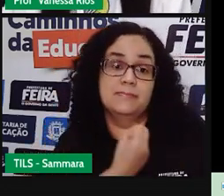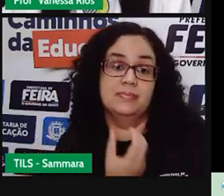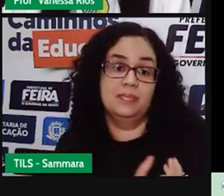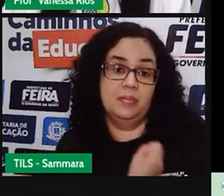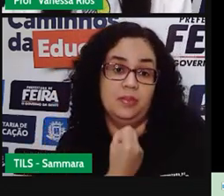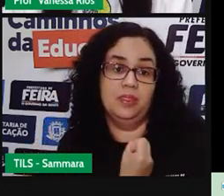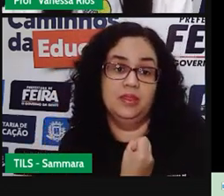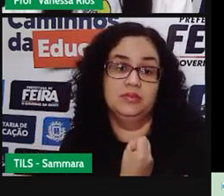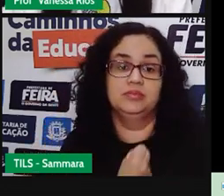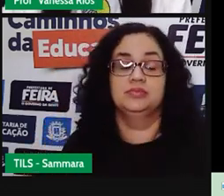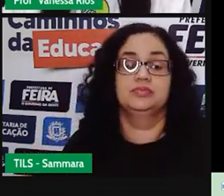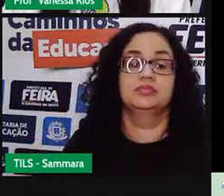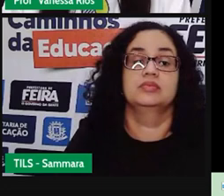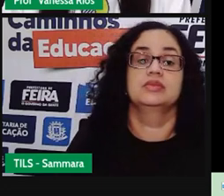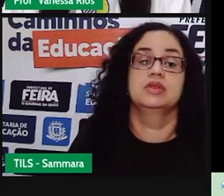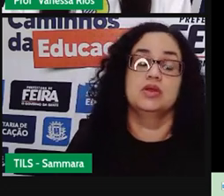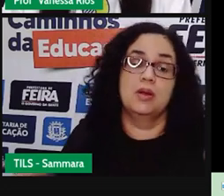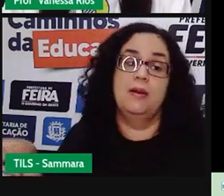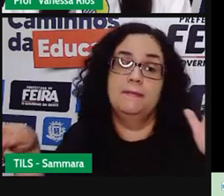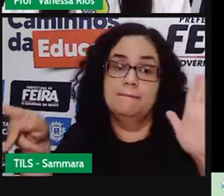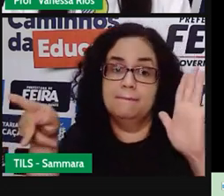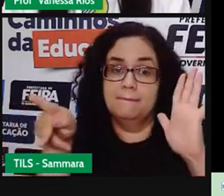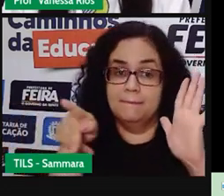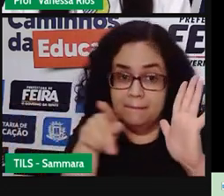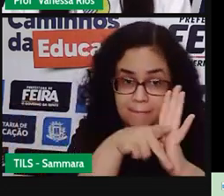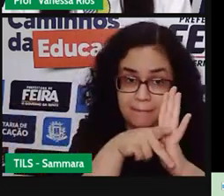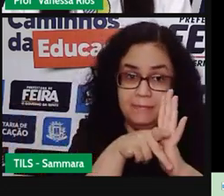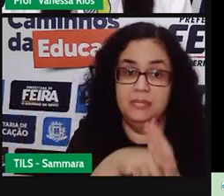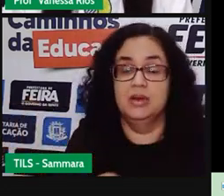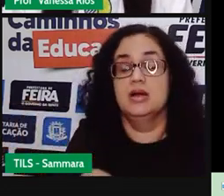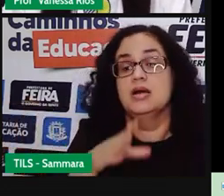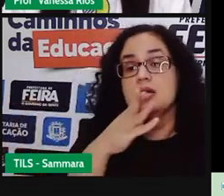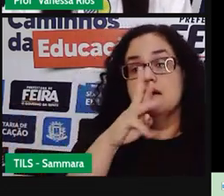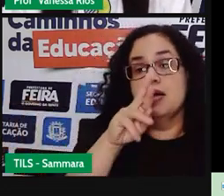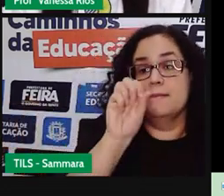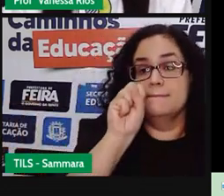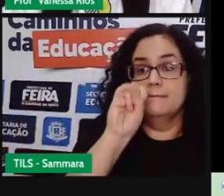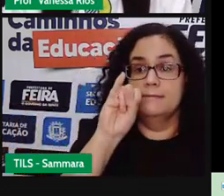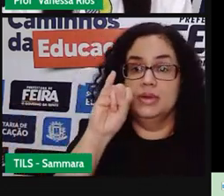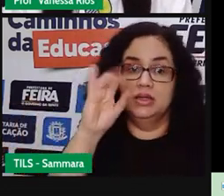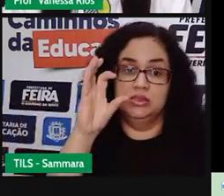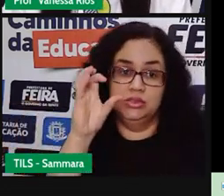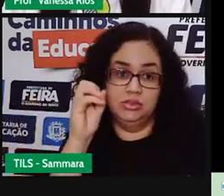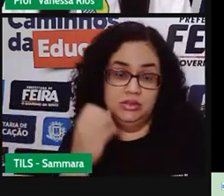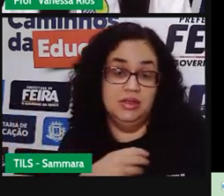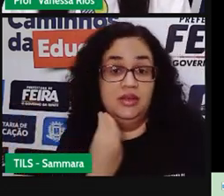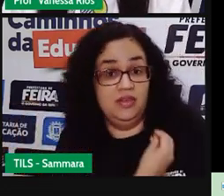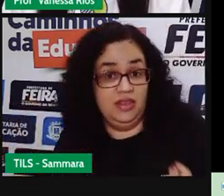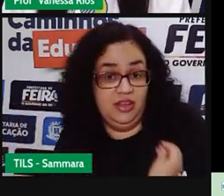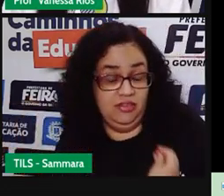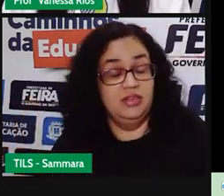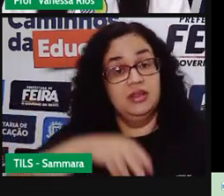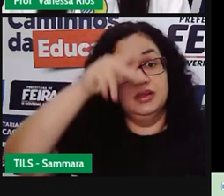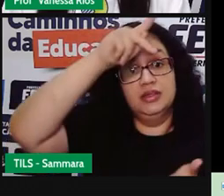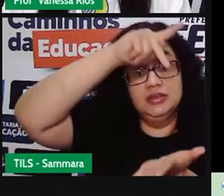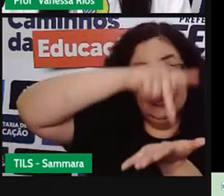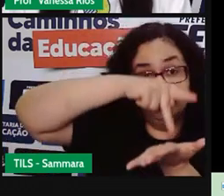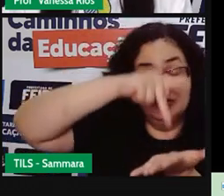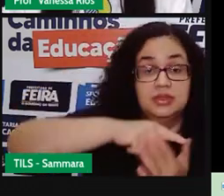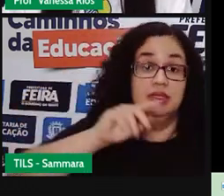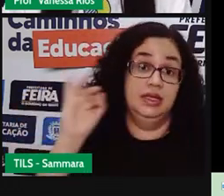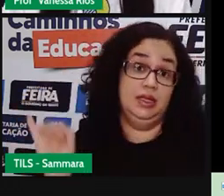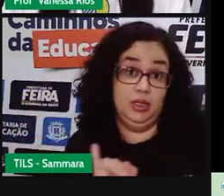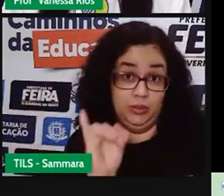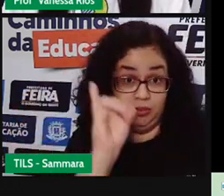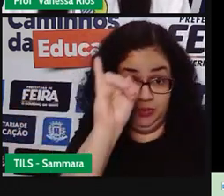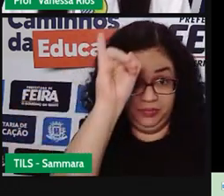dos heróis da vida real. E assim é muito interessante como esse tipo de texto transmite para a gente as